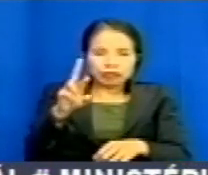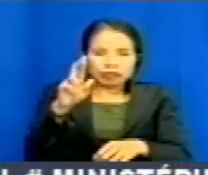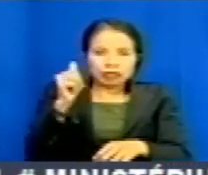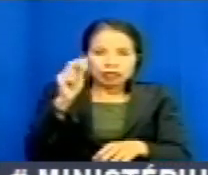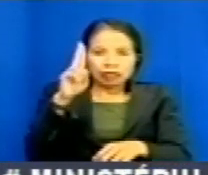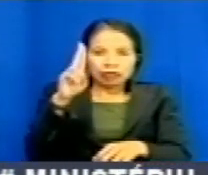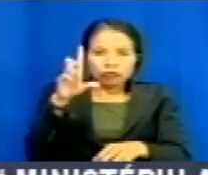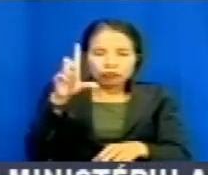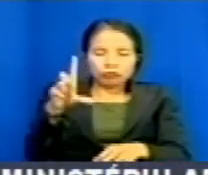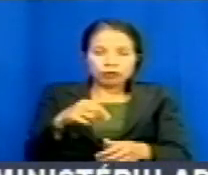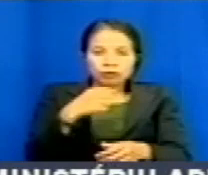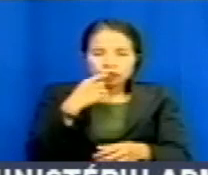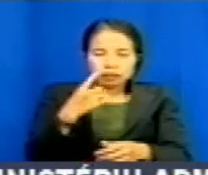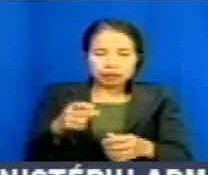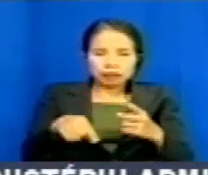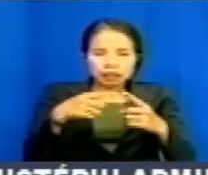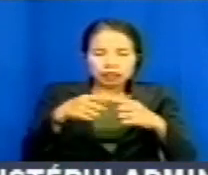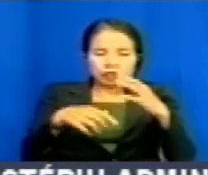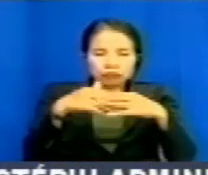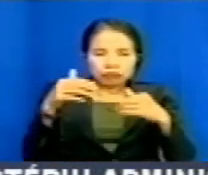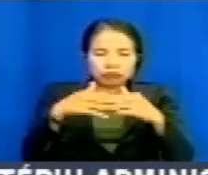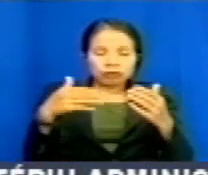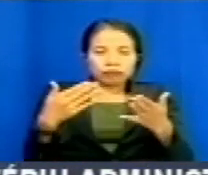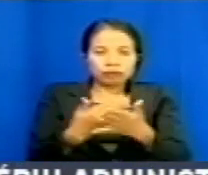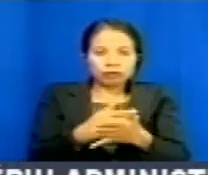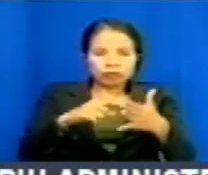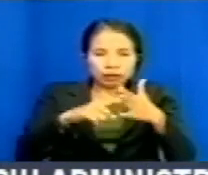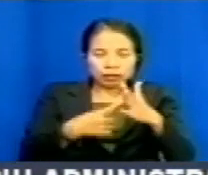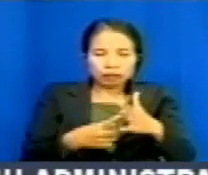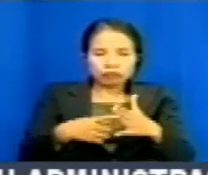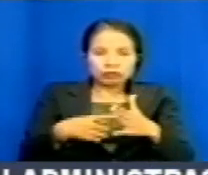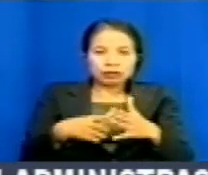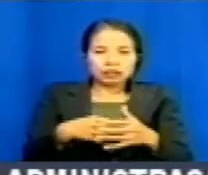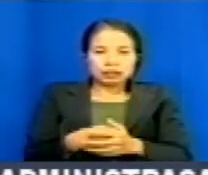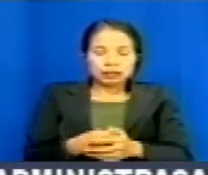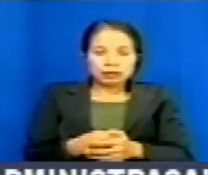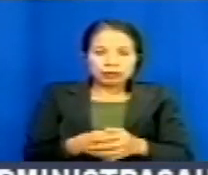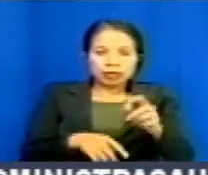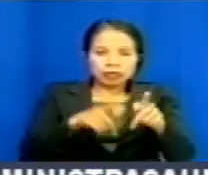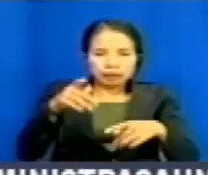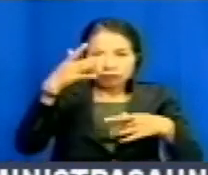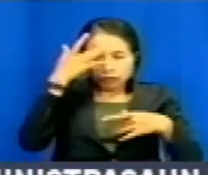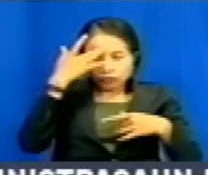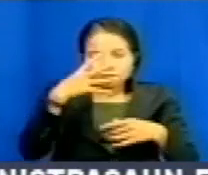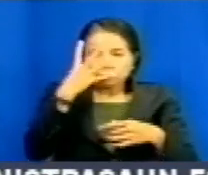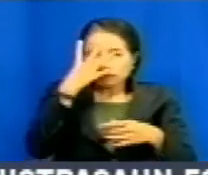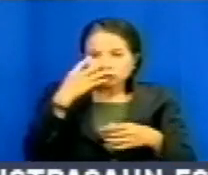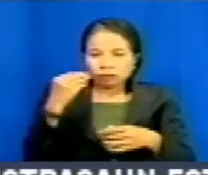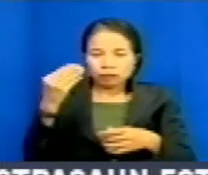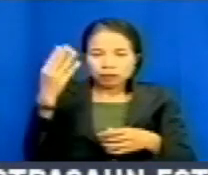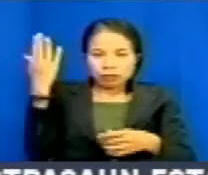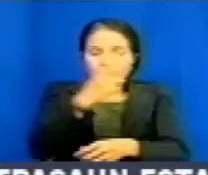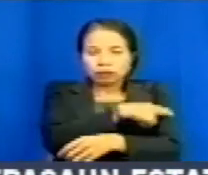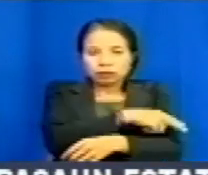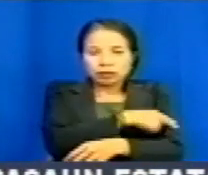Humberto Gama Hateten o anhira construção fone ne ho se implica ba paciente sira ne be baixa mai